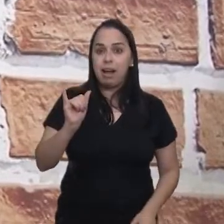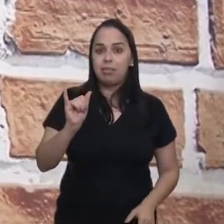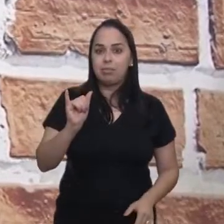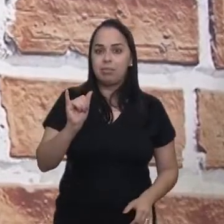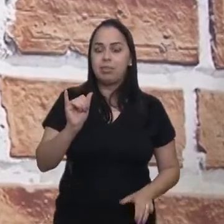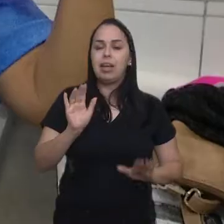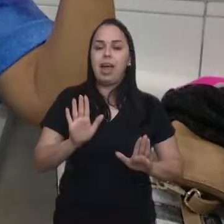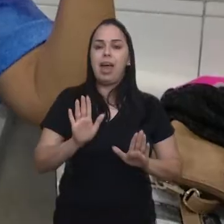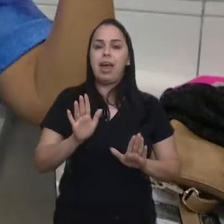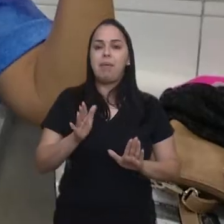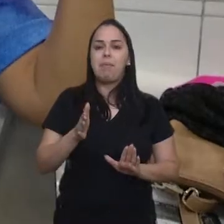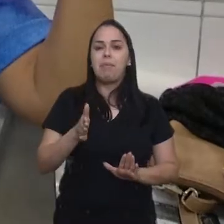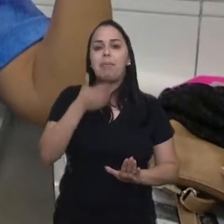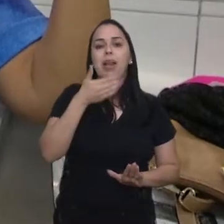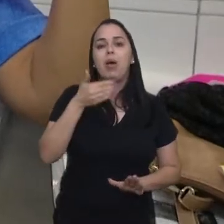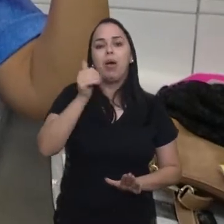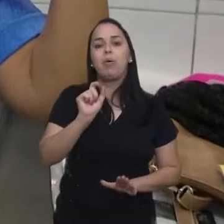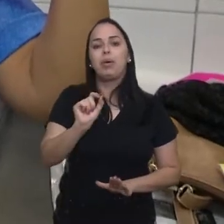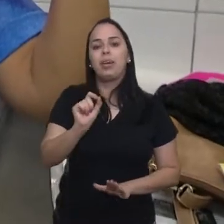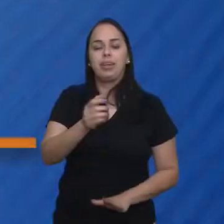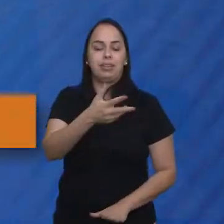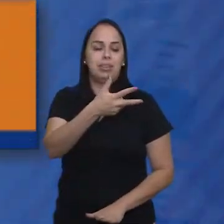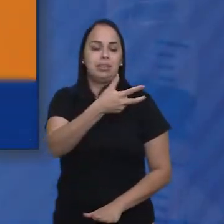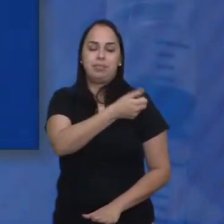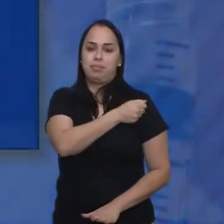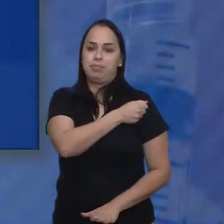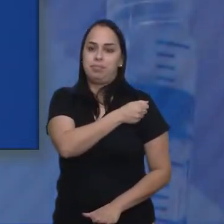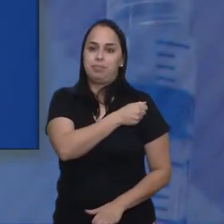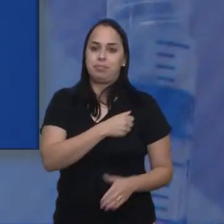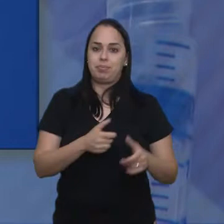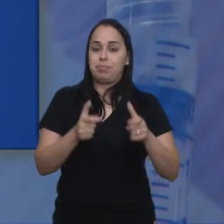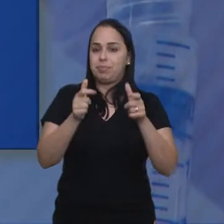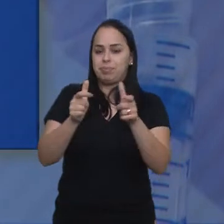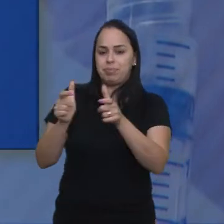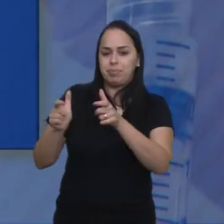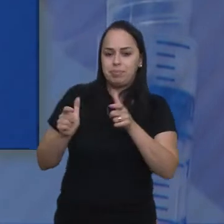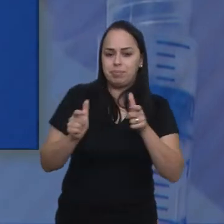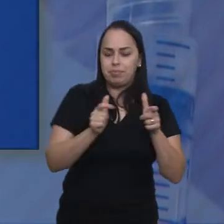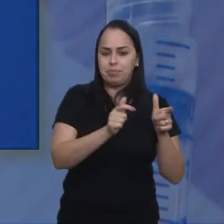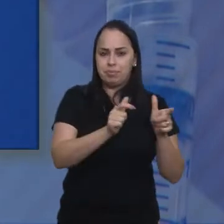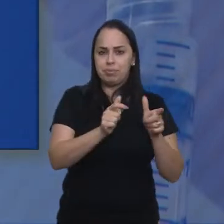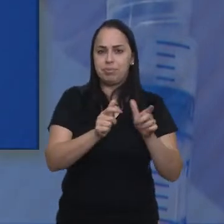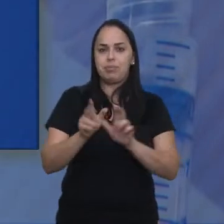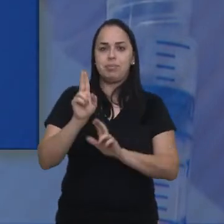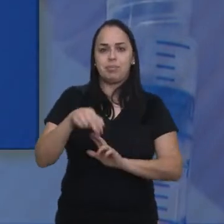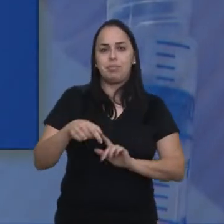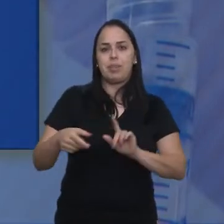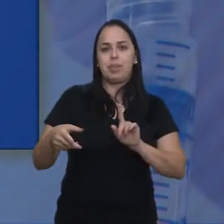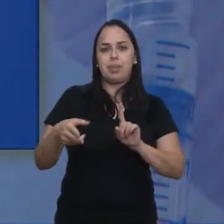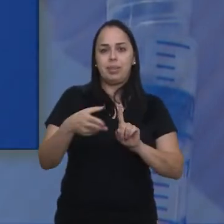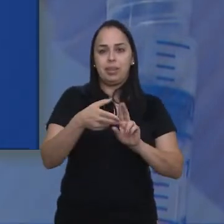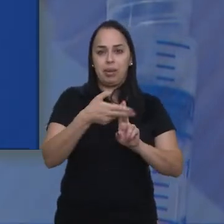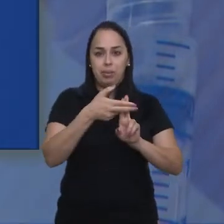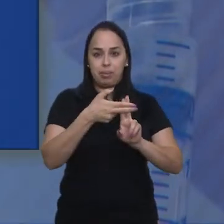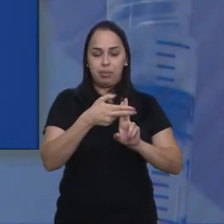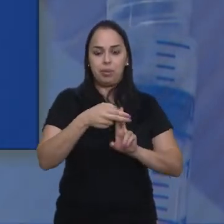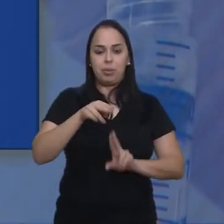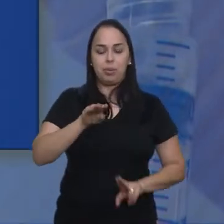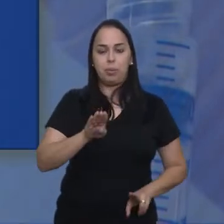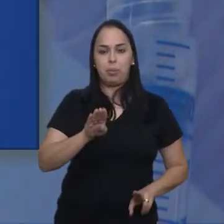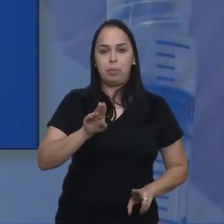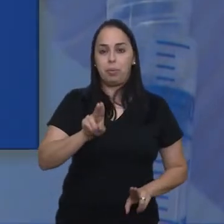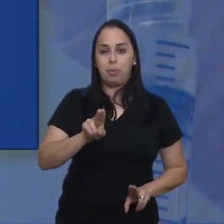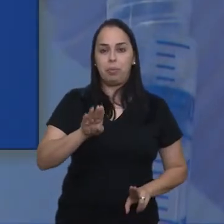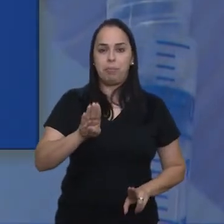números negativos, o caminho é mesmo a vacinação. Aqui em São José, todas as unidades básicas de saúde estão